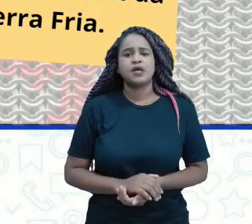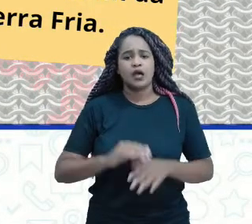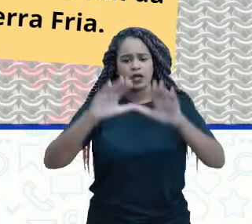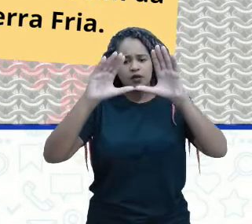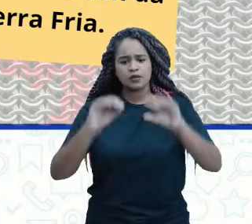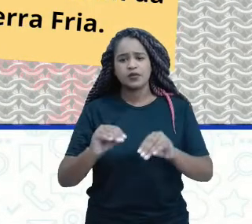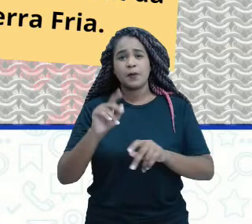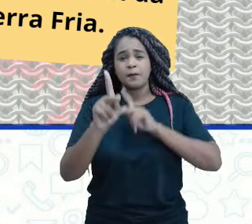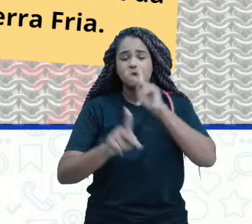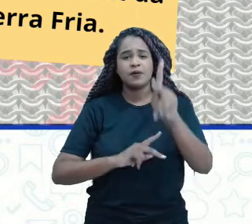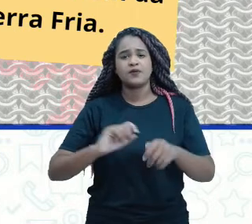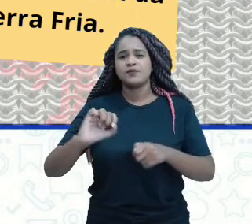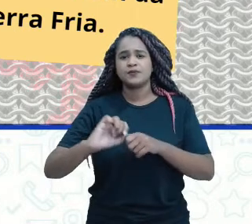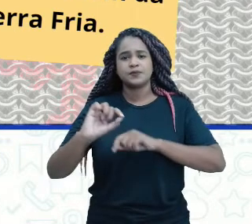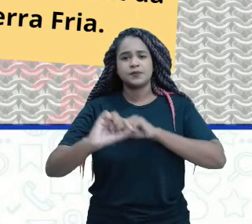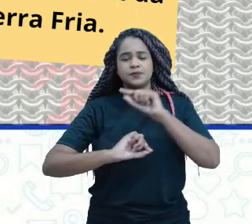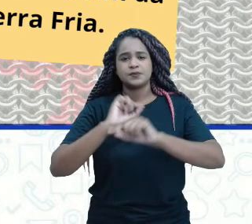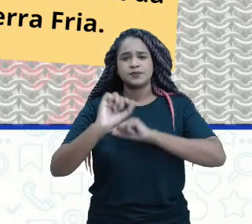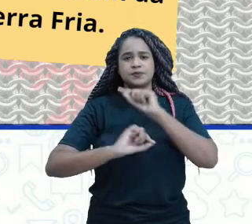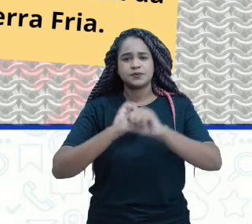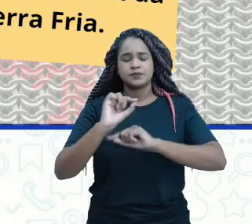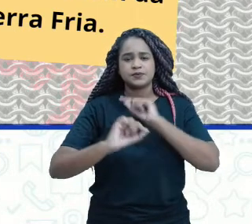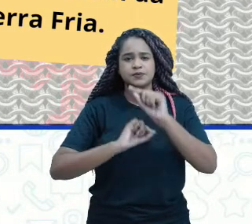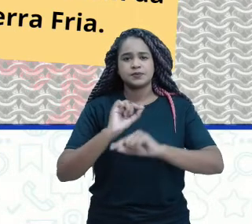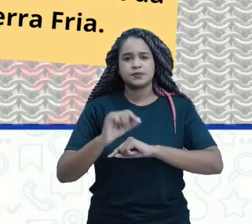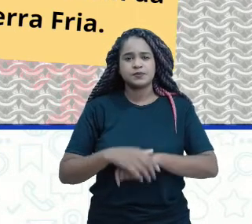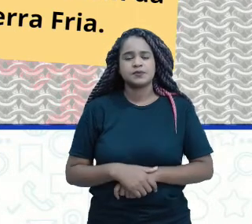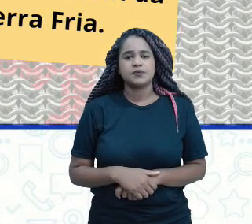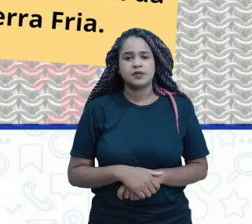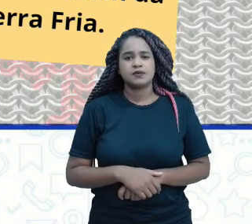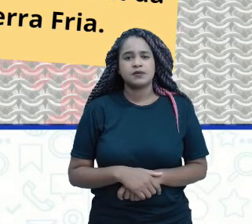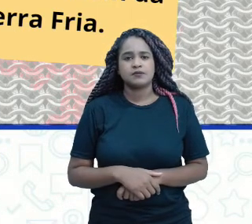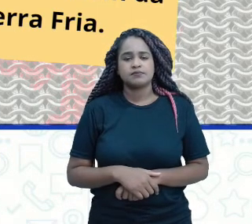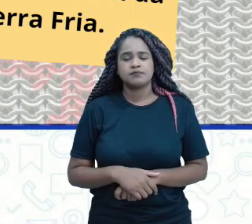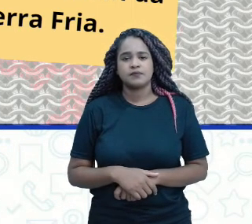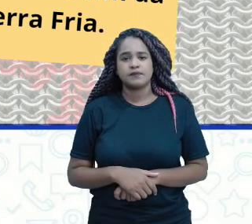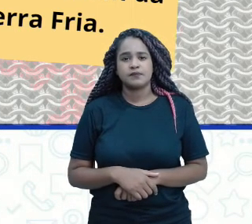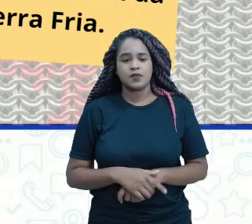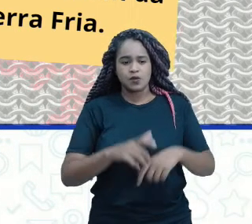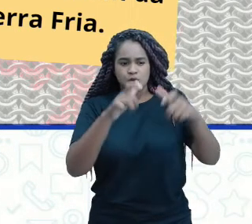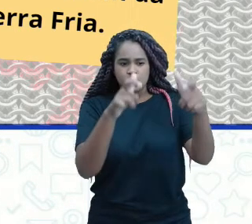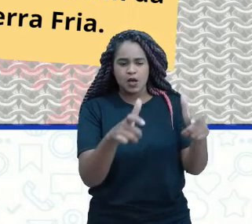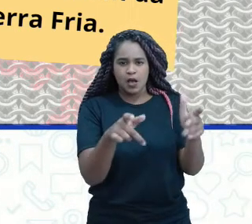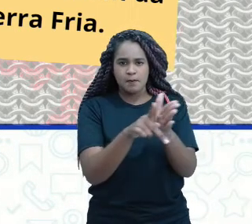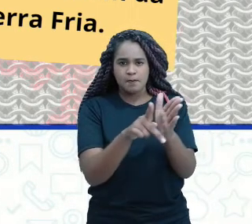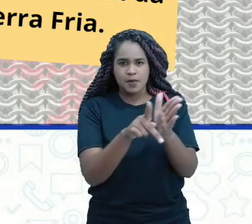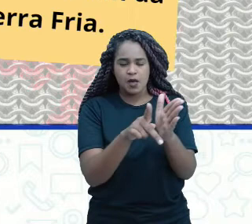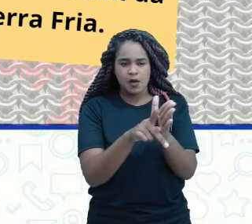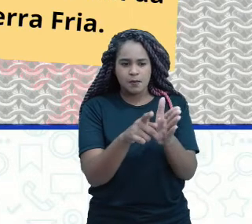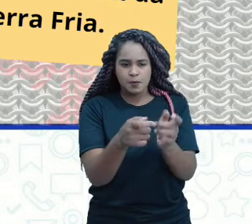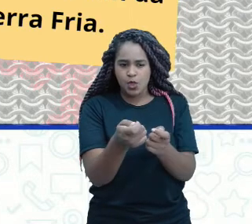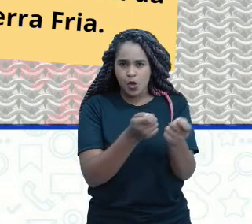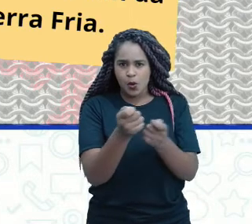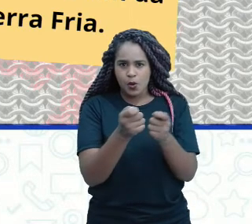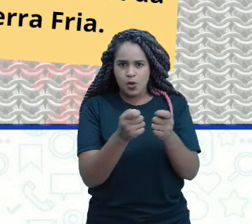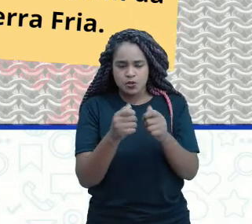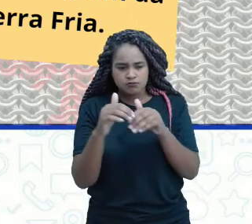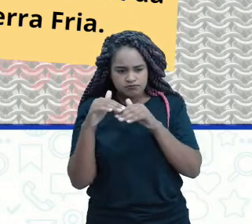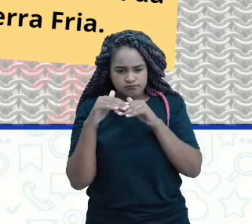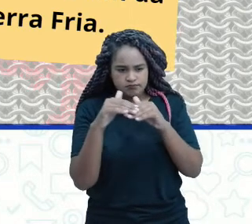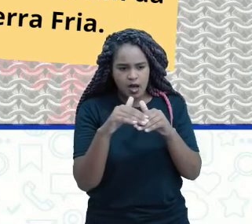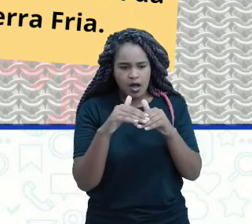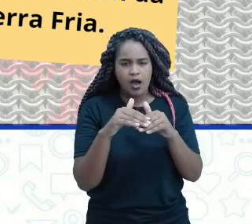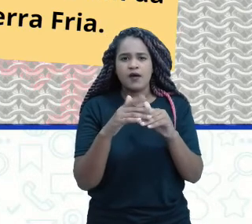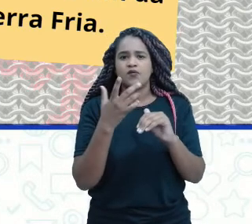povo vai, né, aos principais postos de controle, né, começa a correr a notícia de que a coisa estava